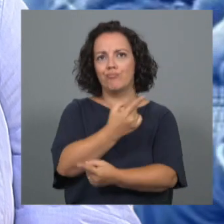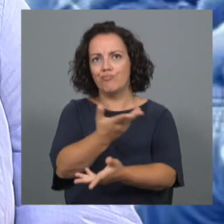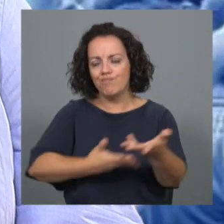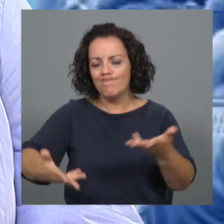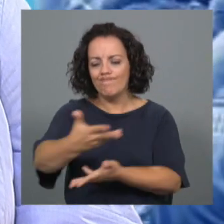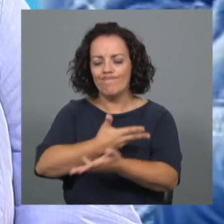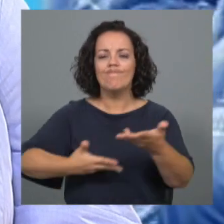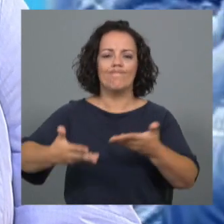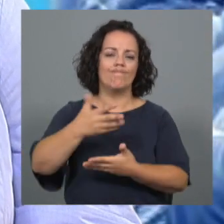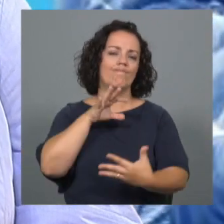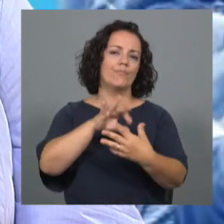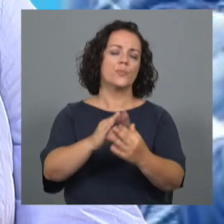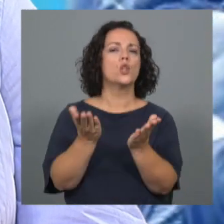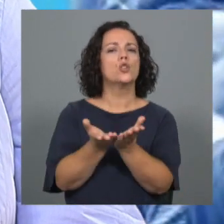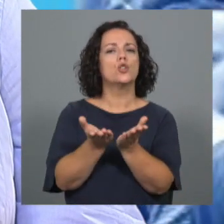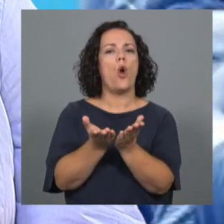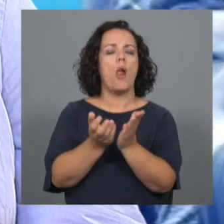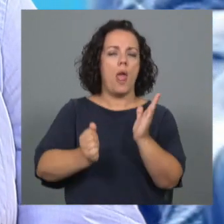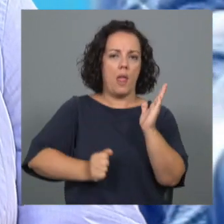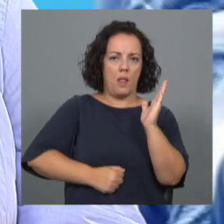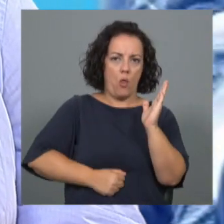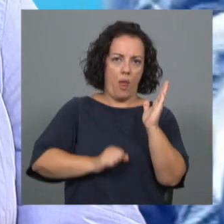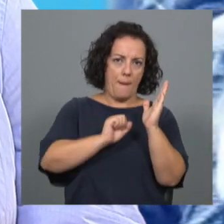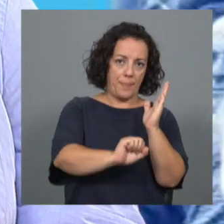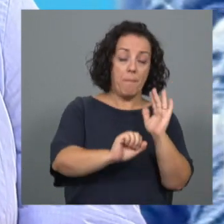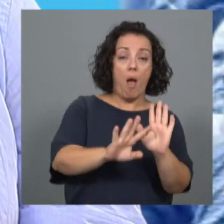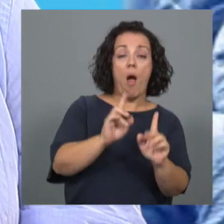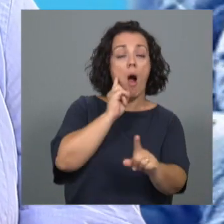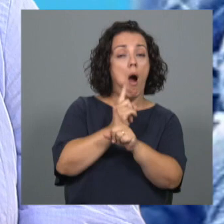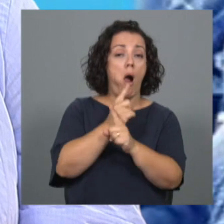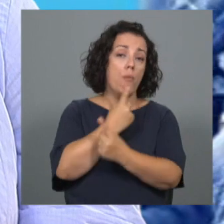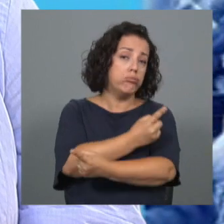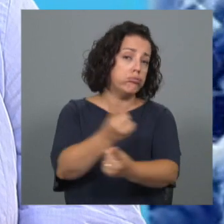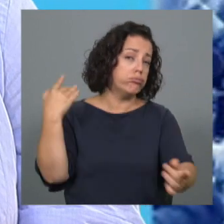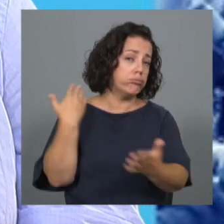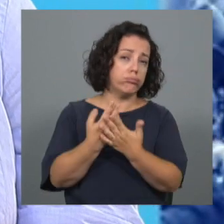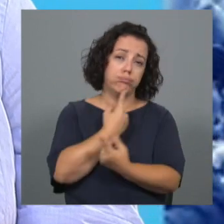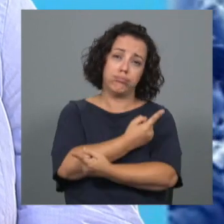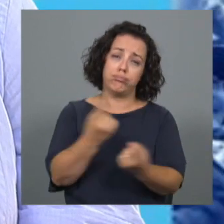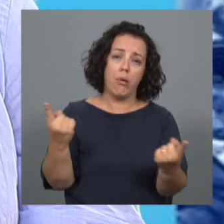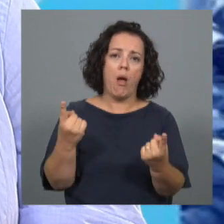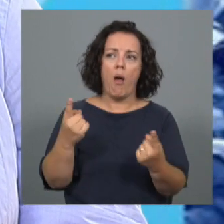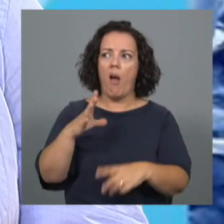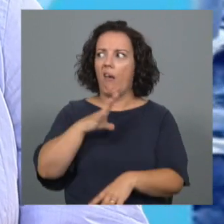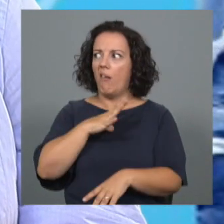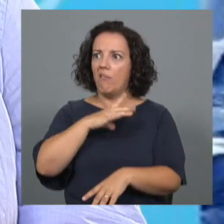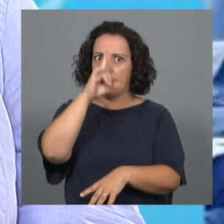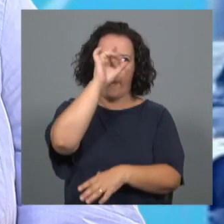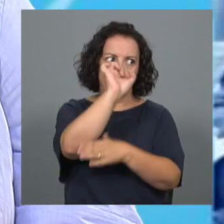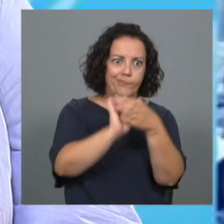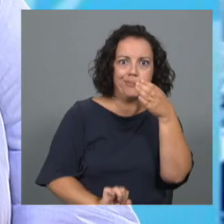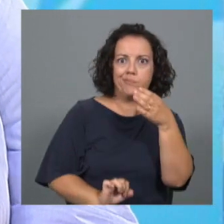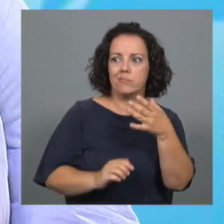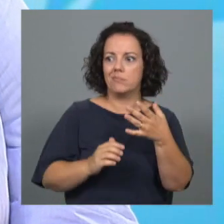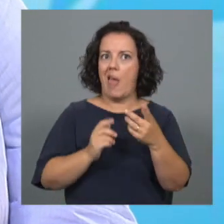das escolas católicas, mas foi como dizíamos e sempre dissemos, não há que enterrar cabeças na areia, é assim e